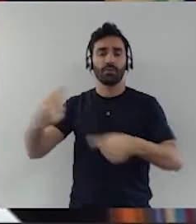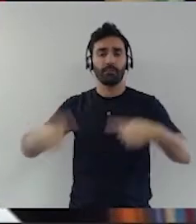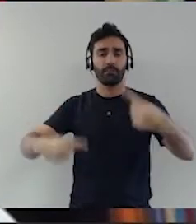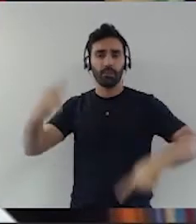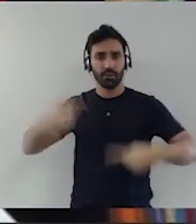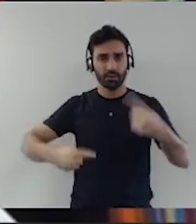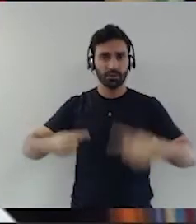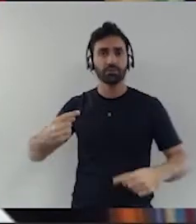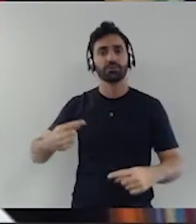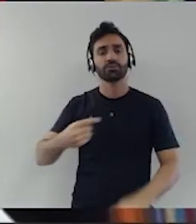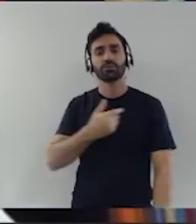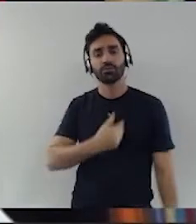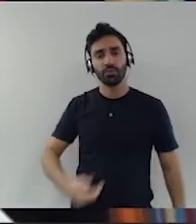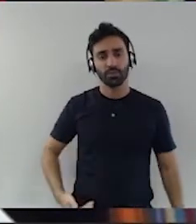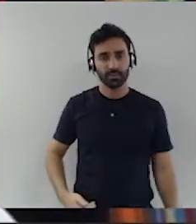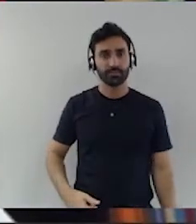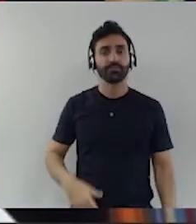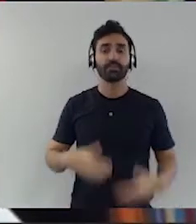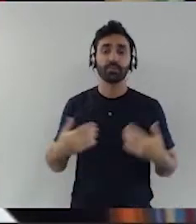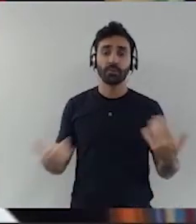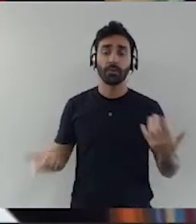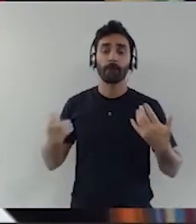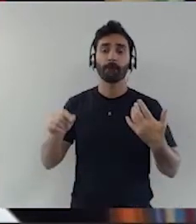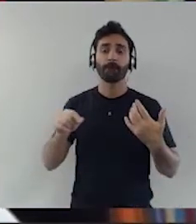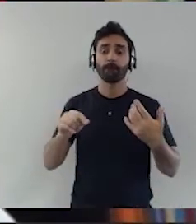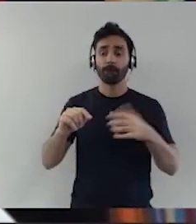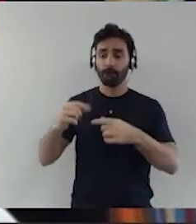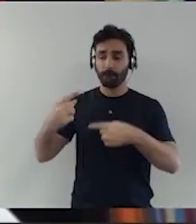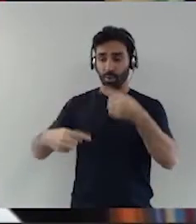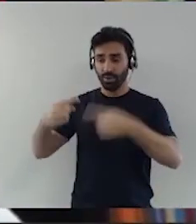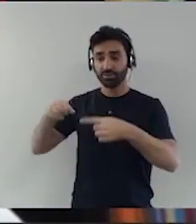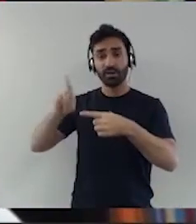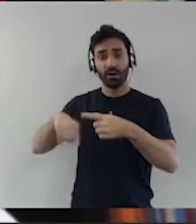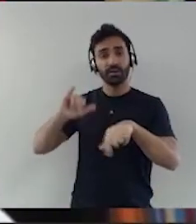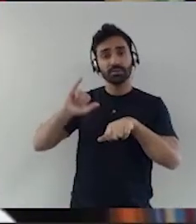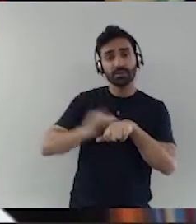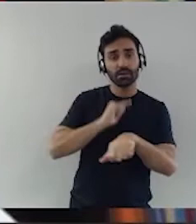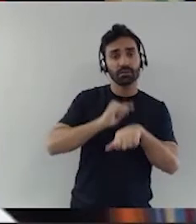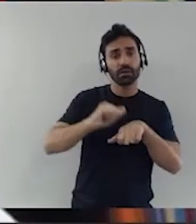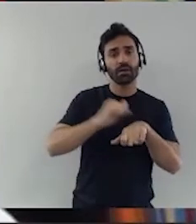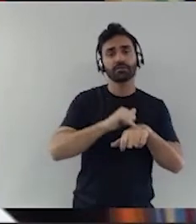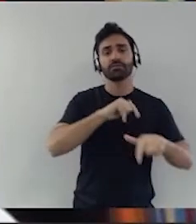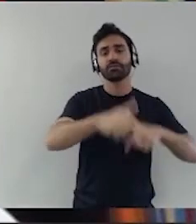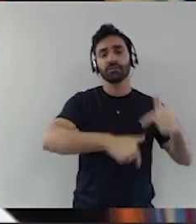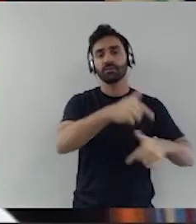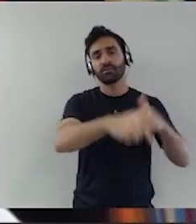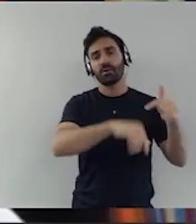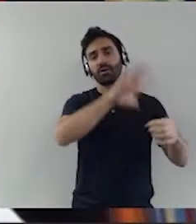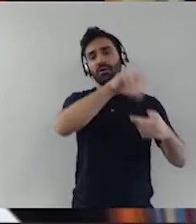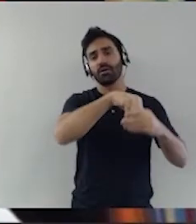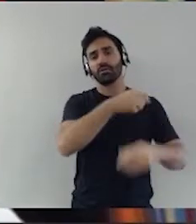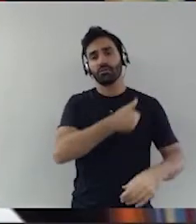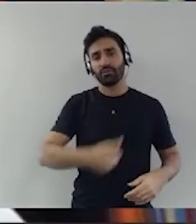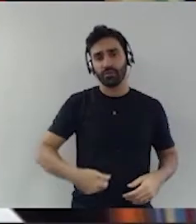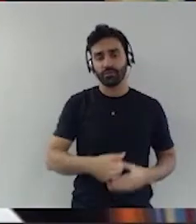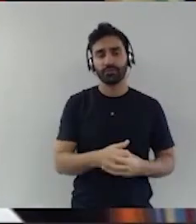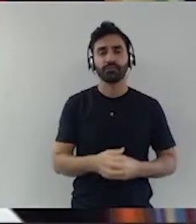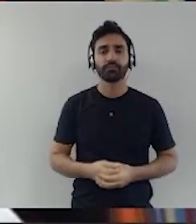E políticas públicas, por sua vez, são instrumentos disponíveis para as atividades a cargo do Estado.